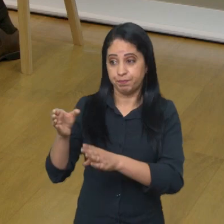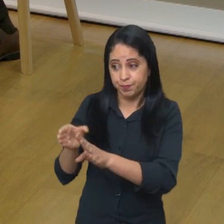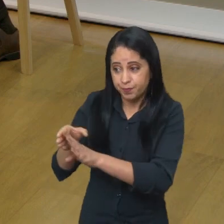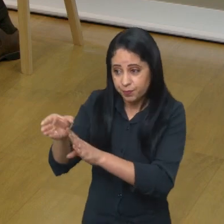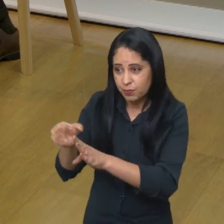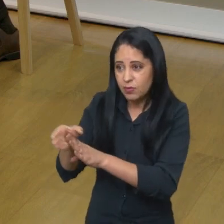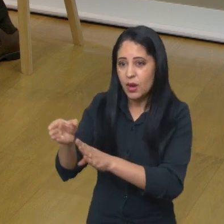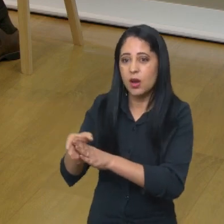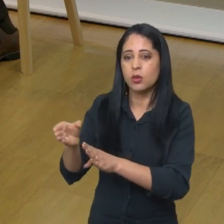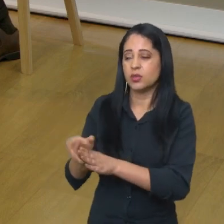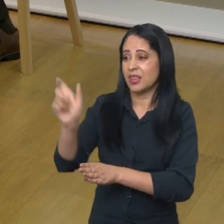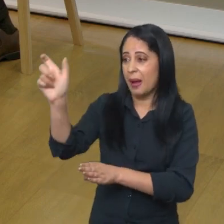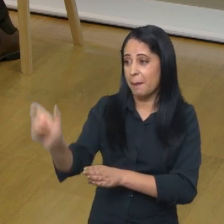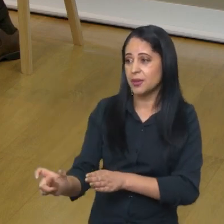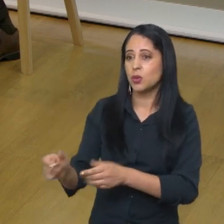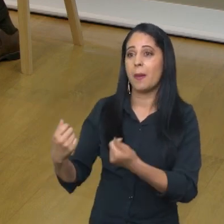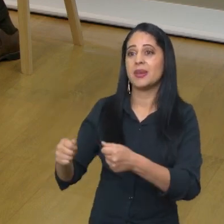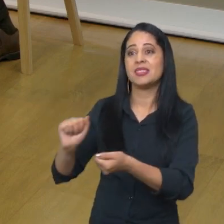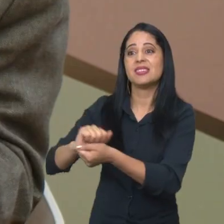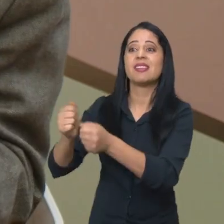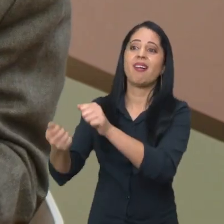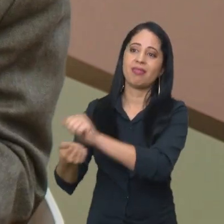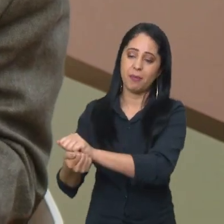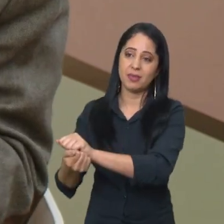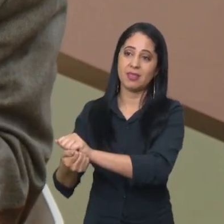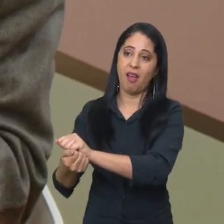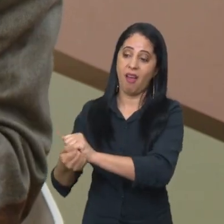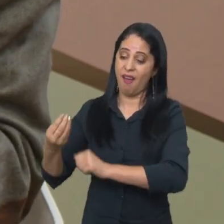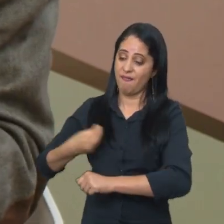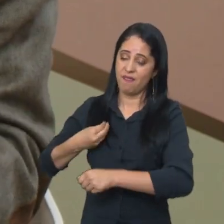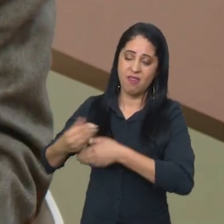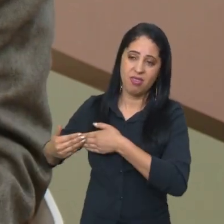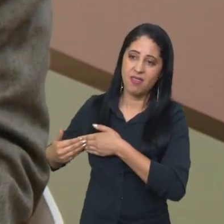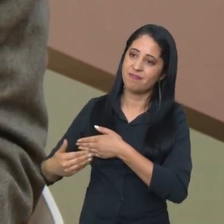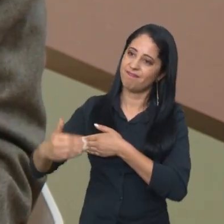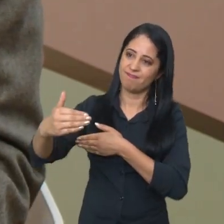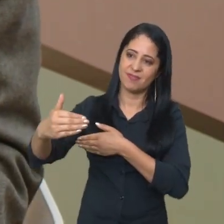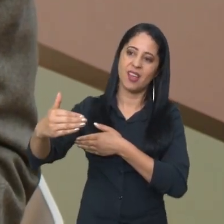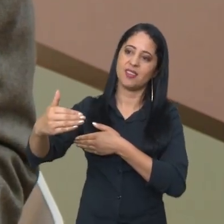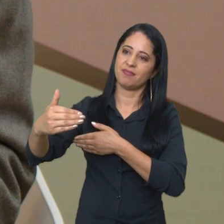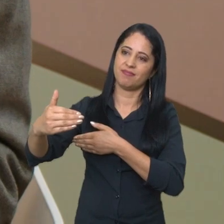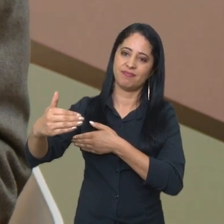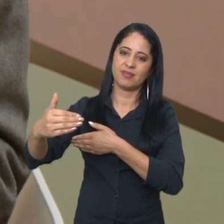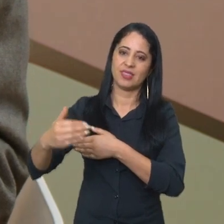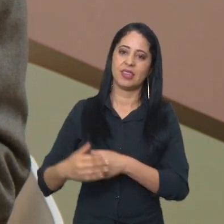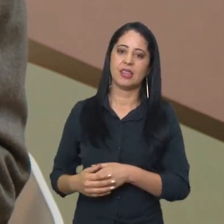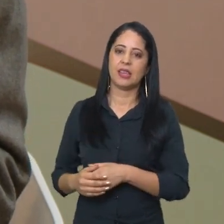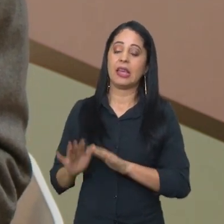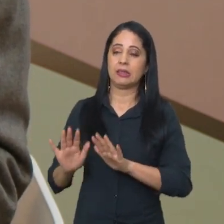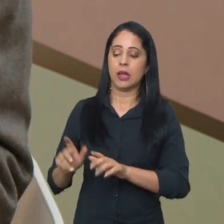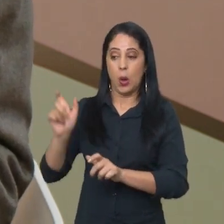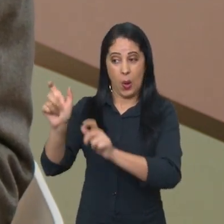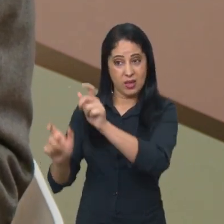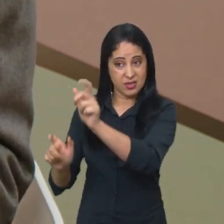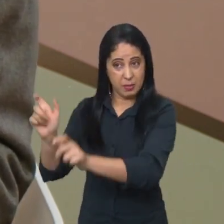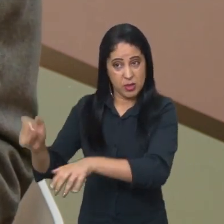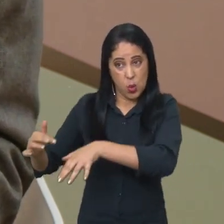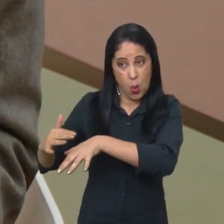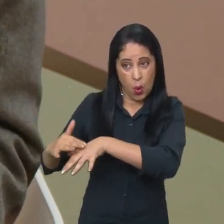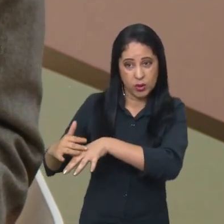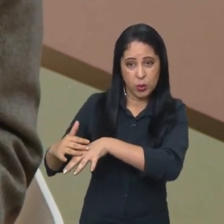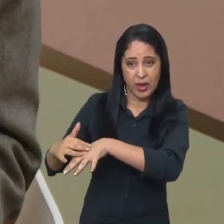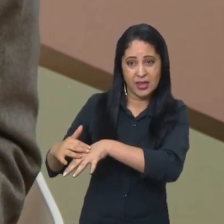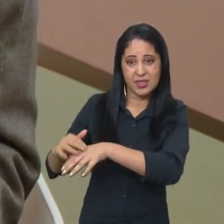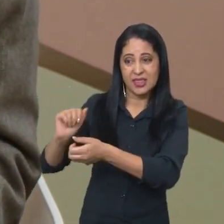orientar, ajudar a pessoa a se adaptar a essa nova fase da vida, né? Quer dizer, de alguma forma, essas pessoas estão se adaptando